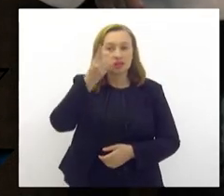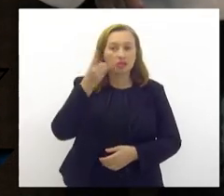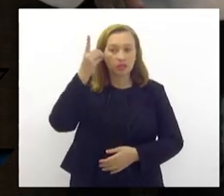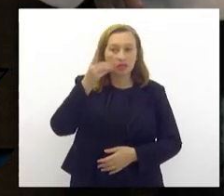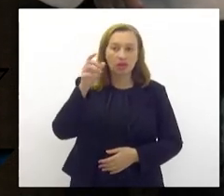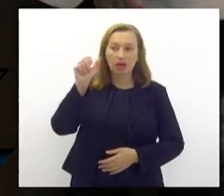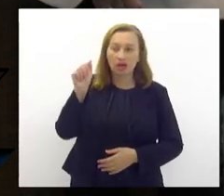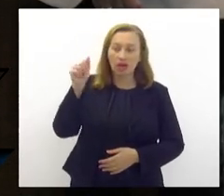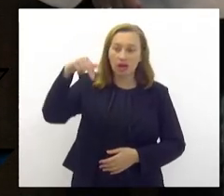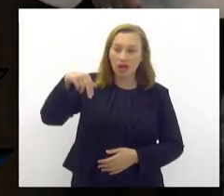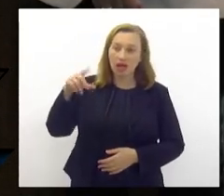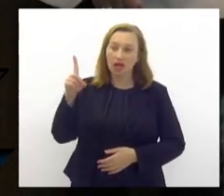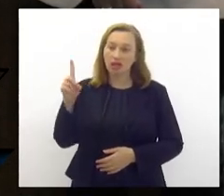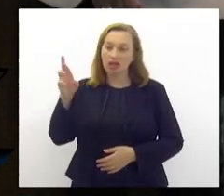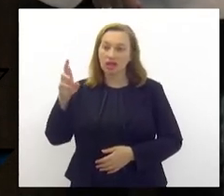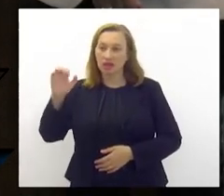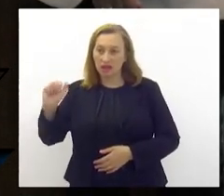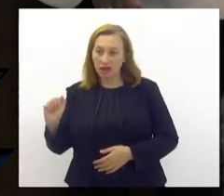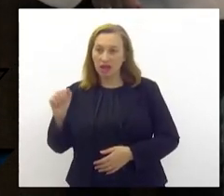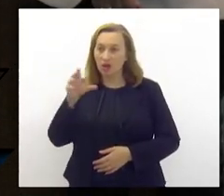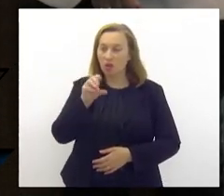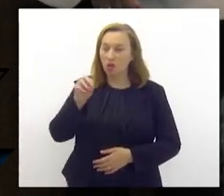deputado André Correia, que faz